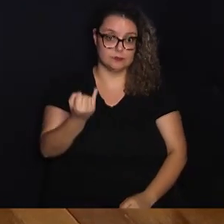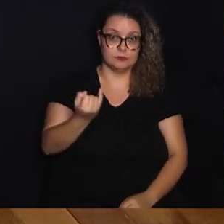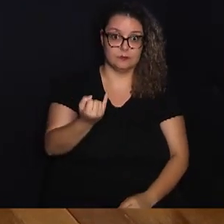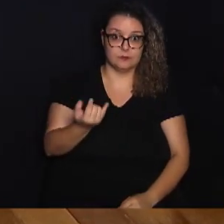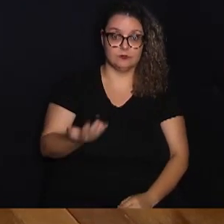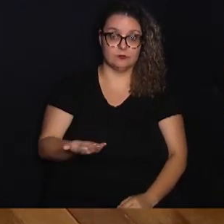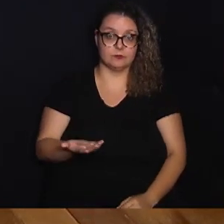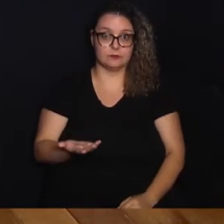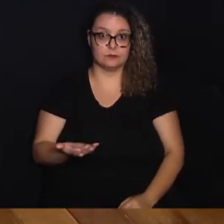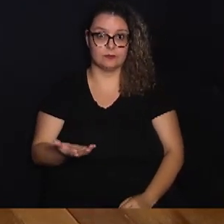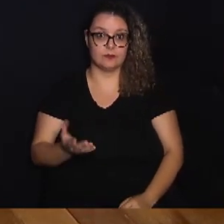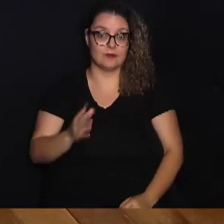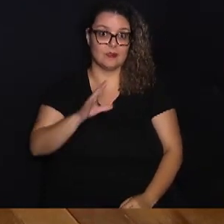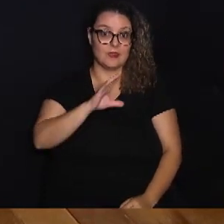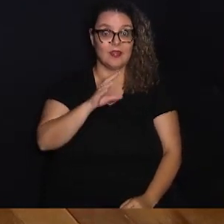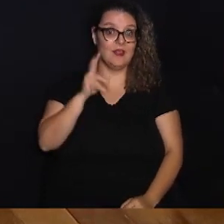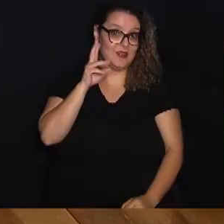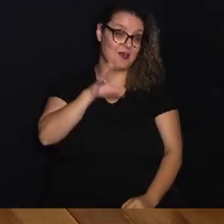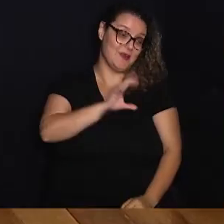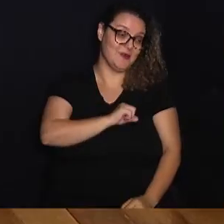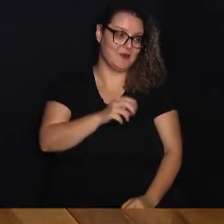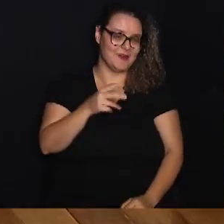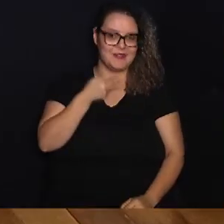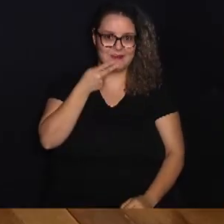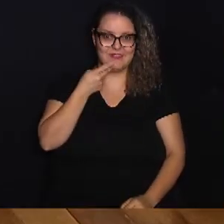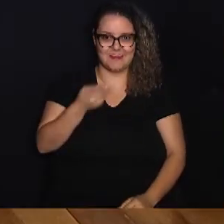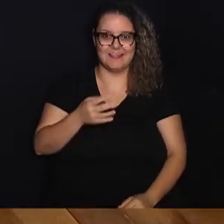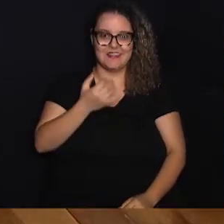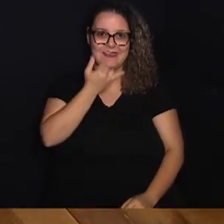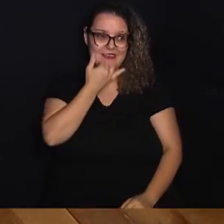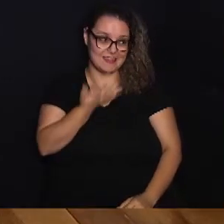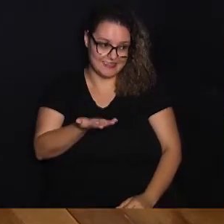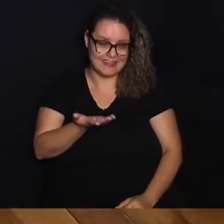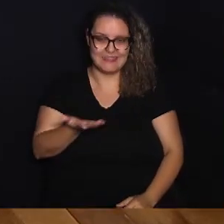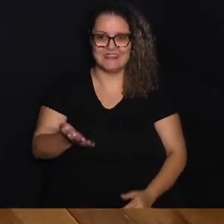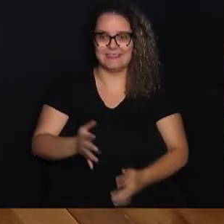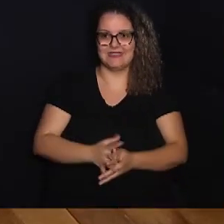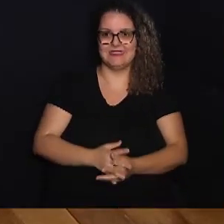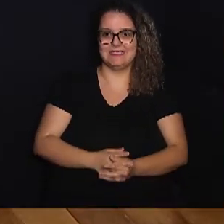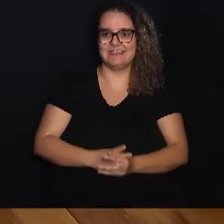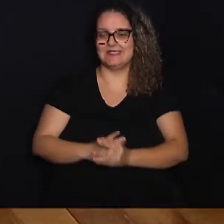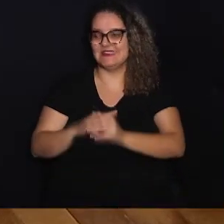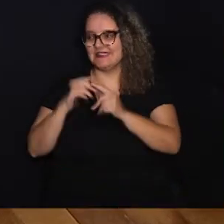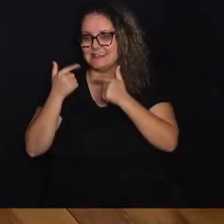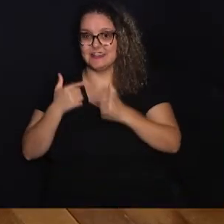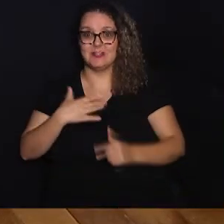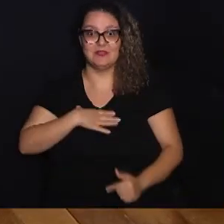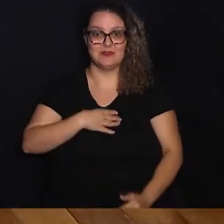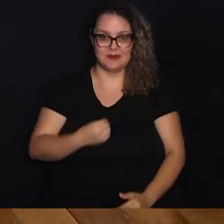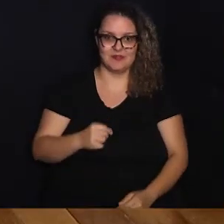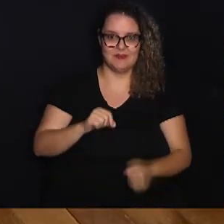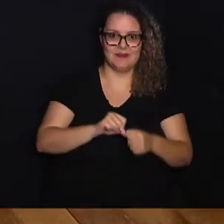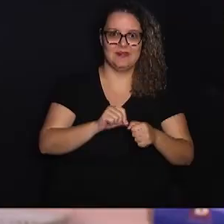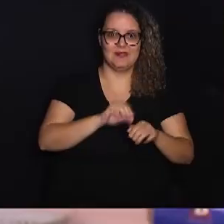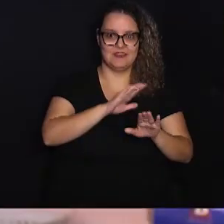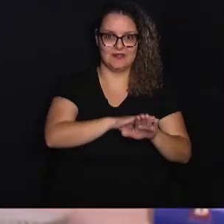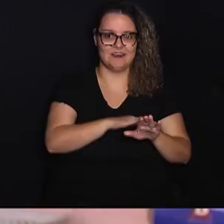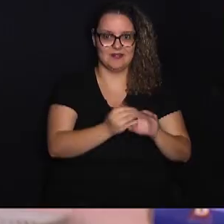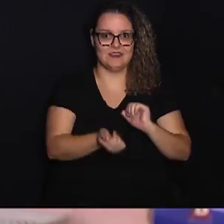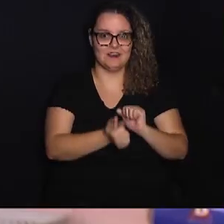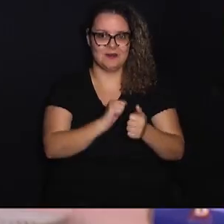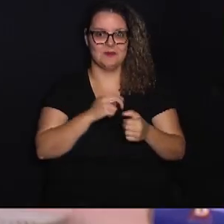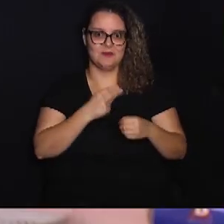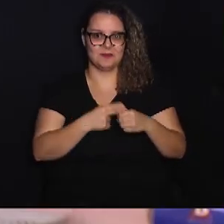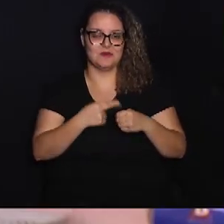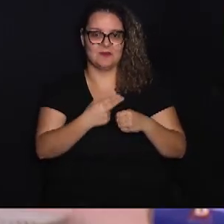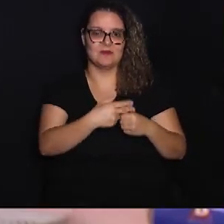eu gosto de contar, é quase uma anedota isso, você me dá licença. Porque o meu filho fazia atividades esportivas na Unicamp,